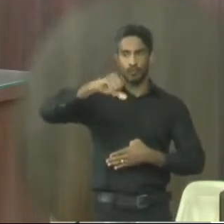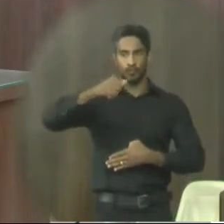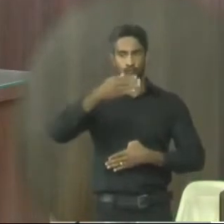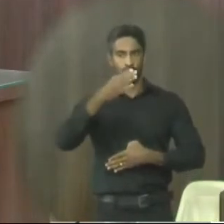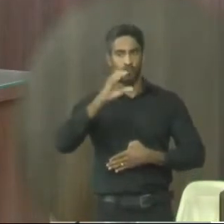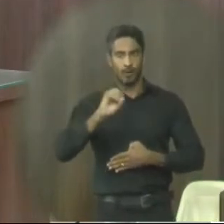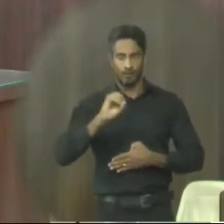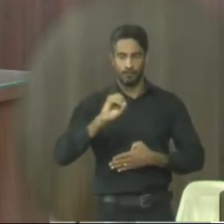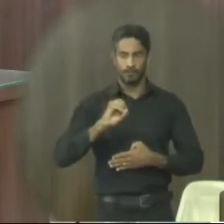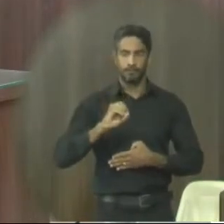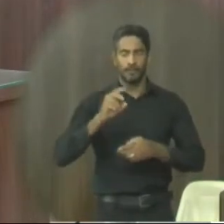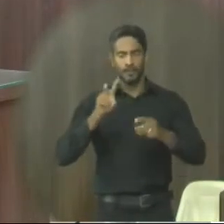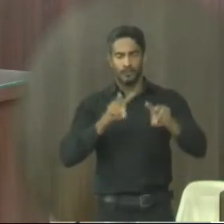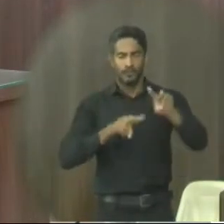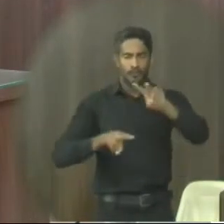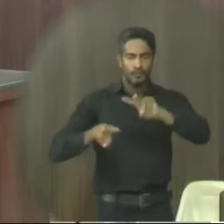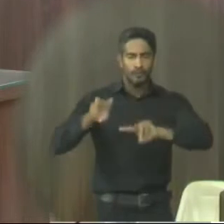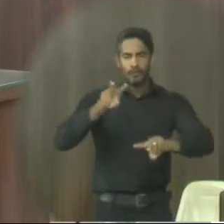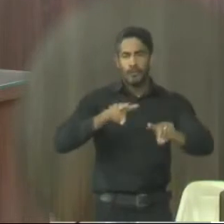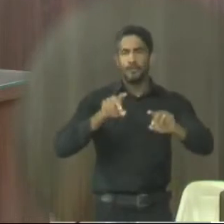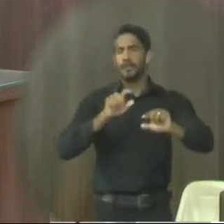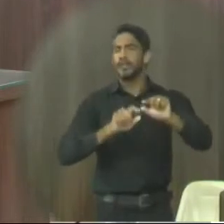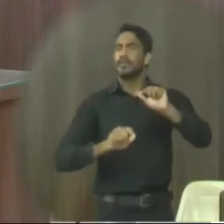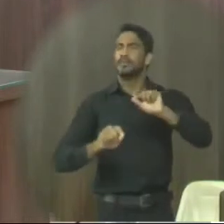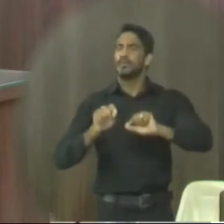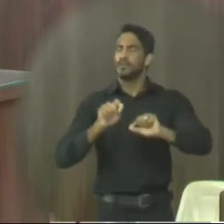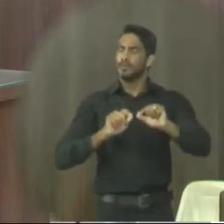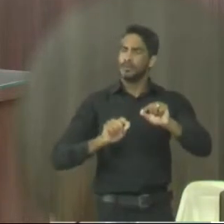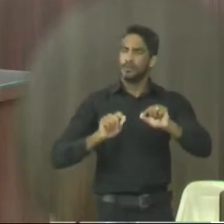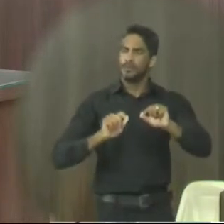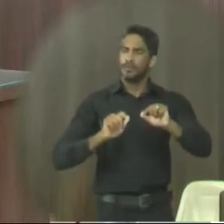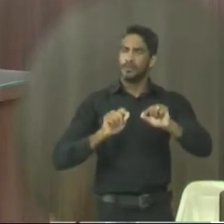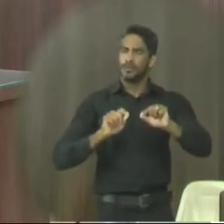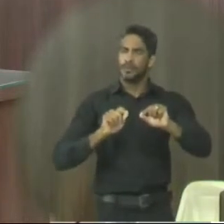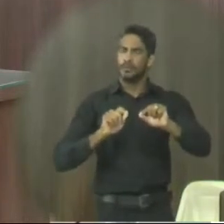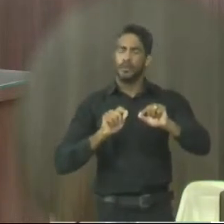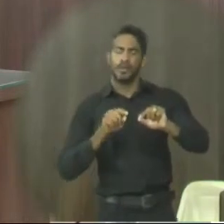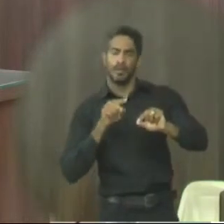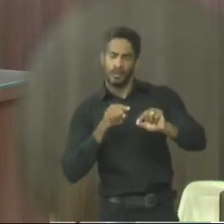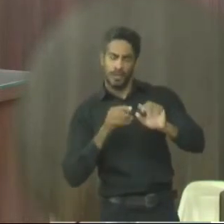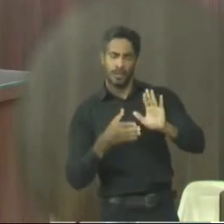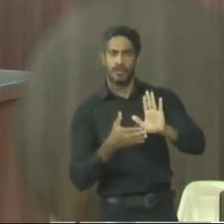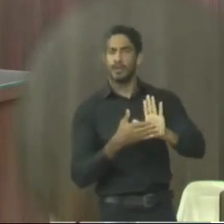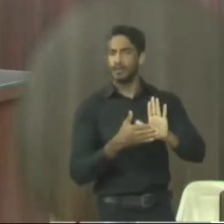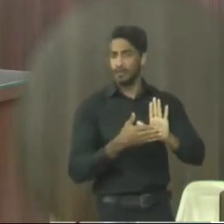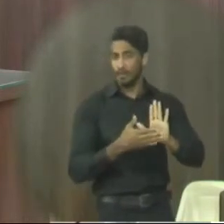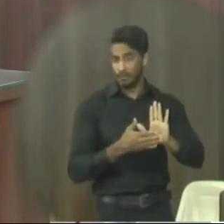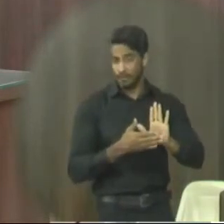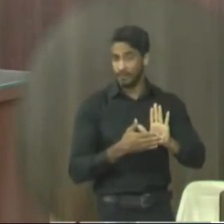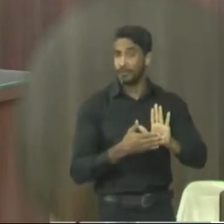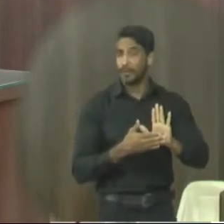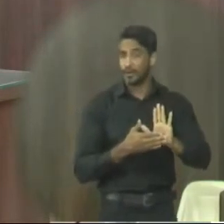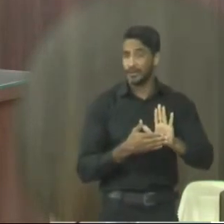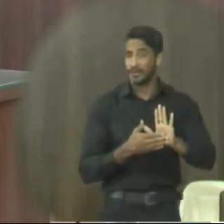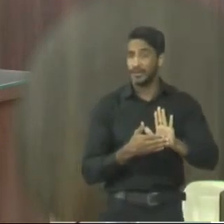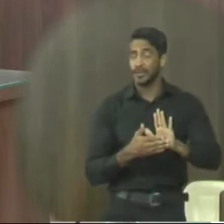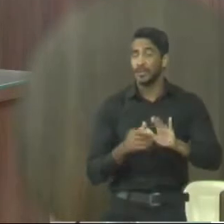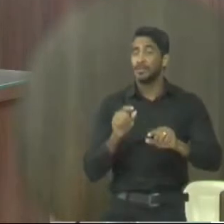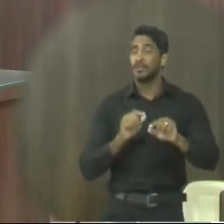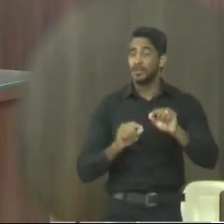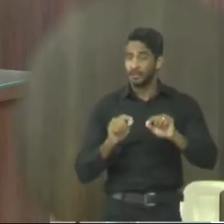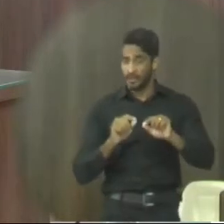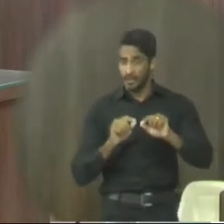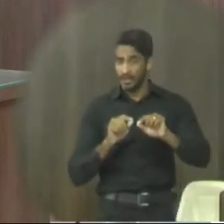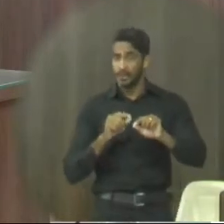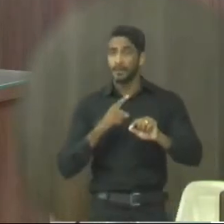Silva. Verificamos os pressupostos essenciais para que as